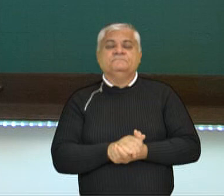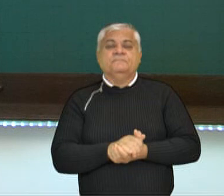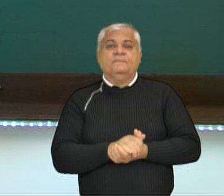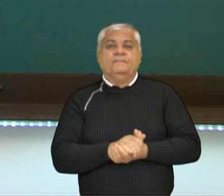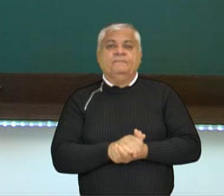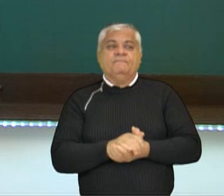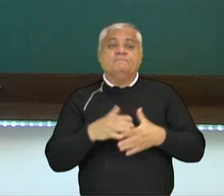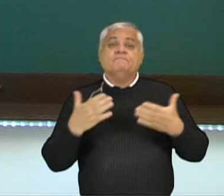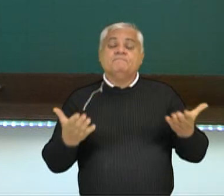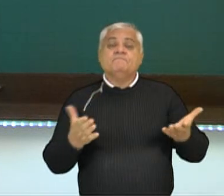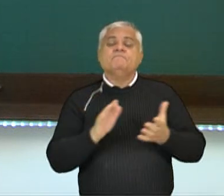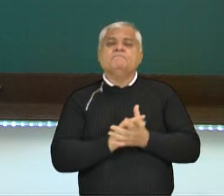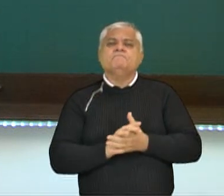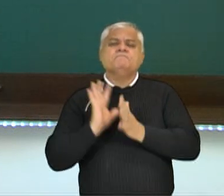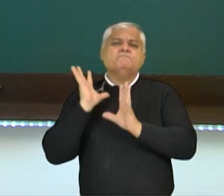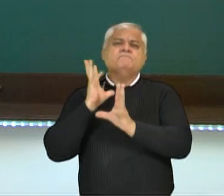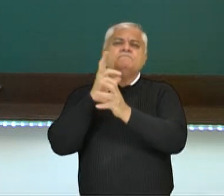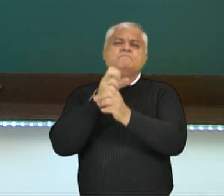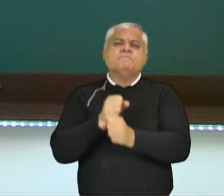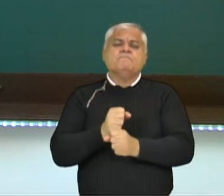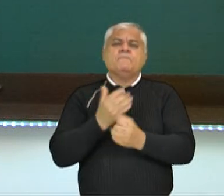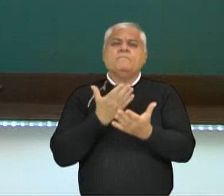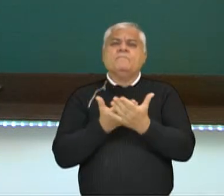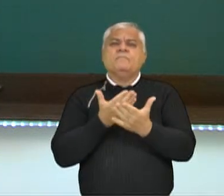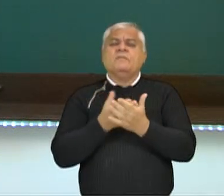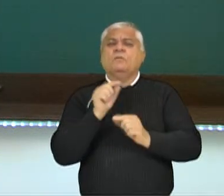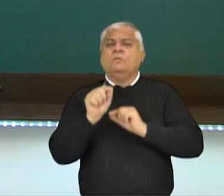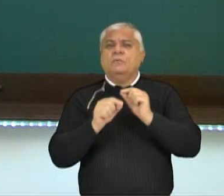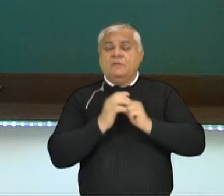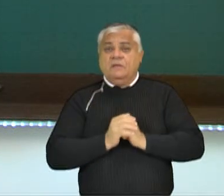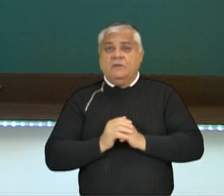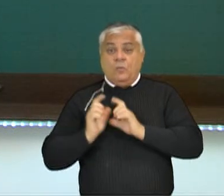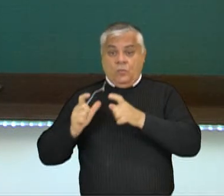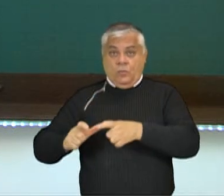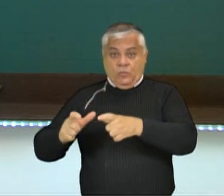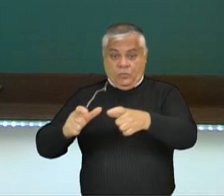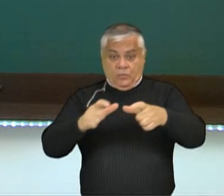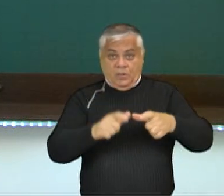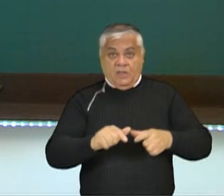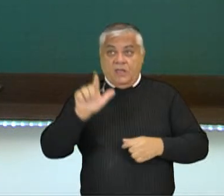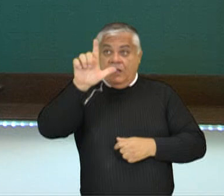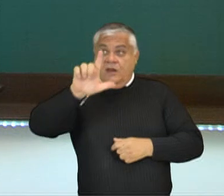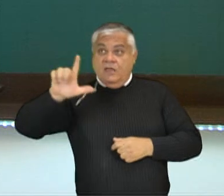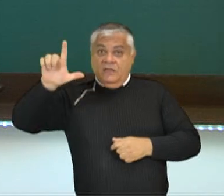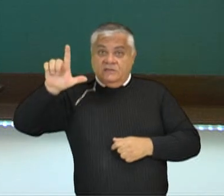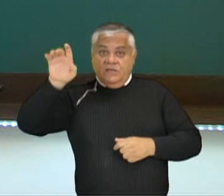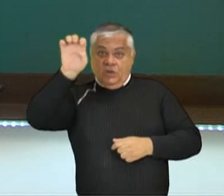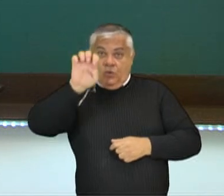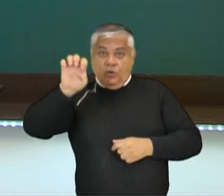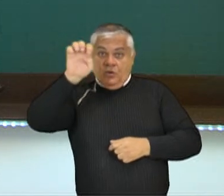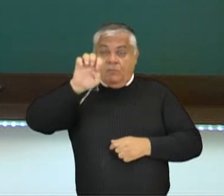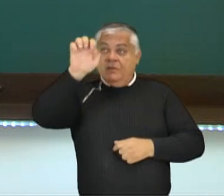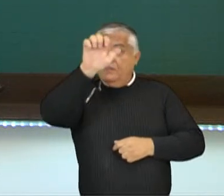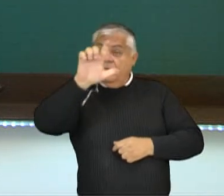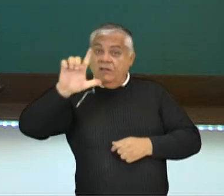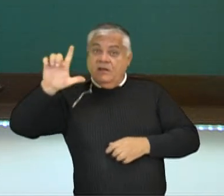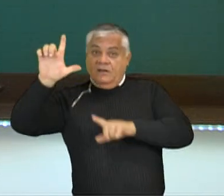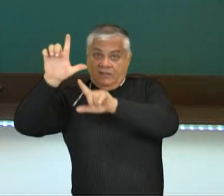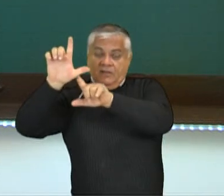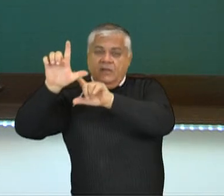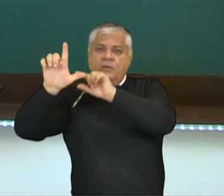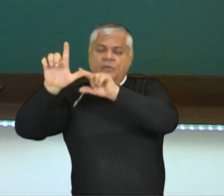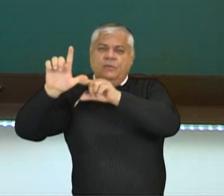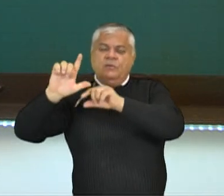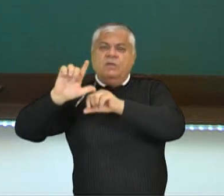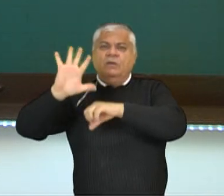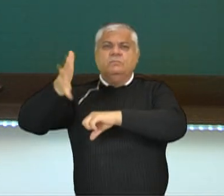Então, retomando a nossa aula, nessa aula nós estudamos a localização do leste europeu, né, que foi dominada, ficou